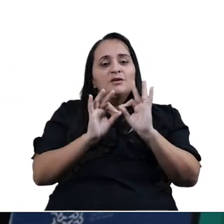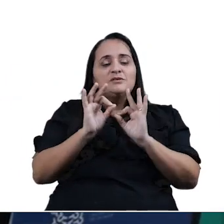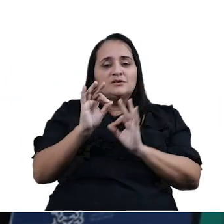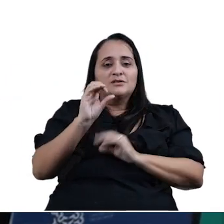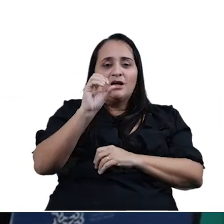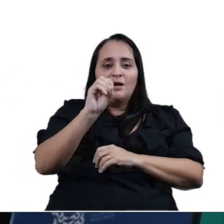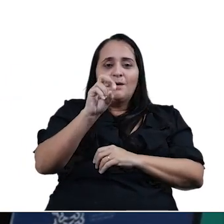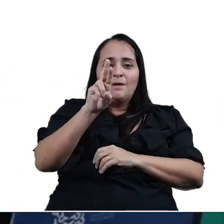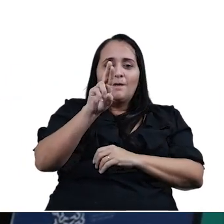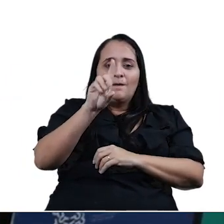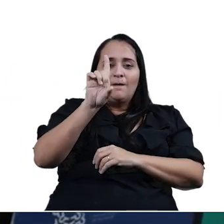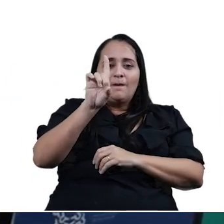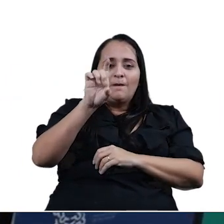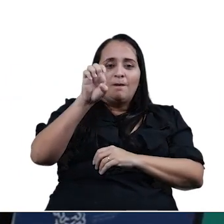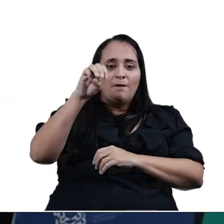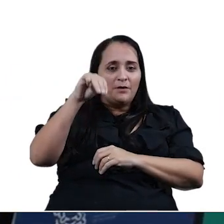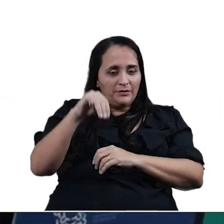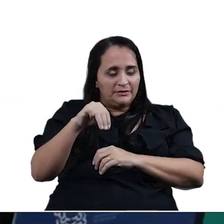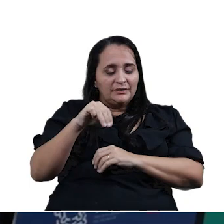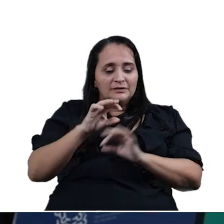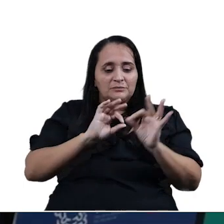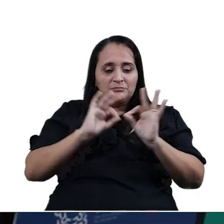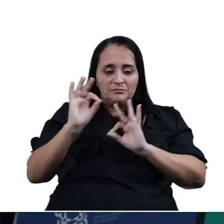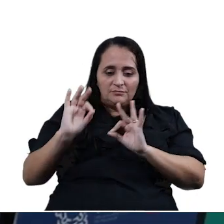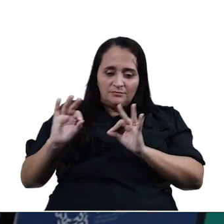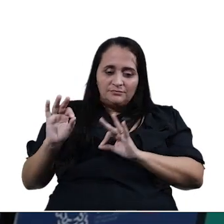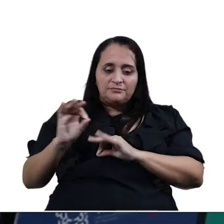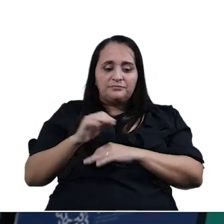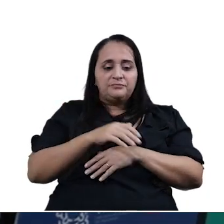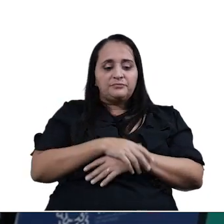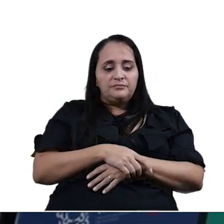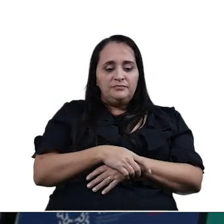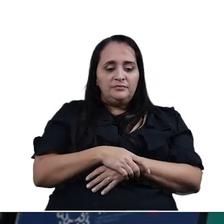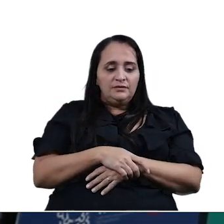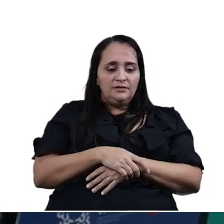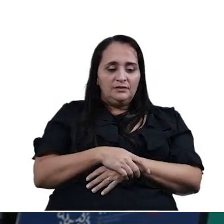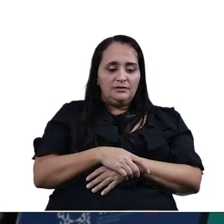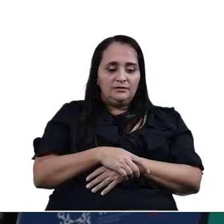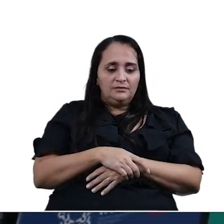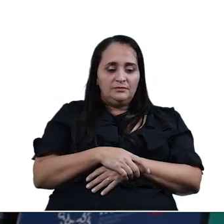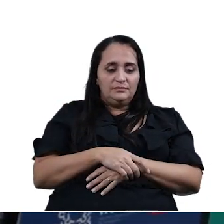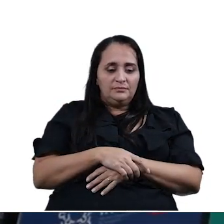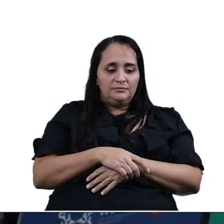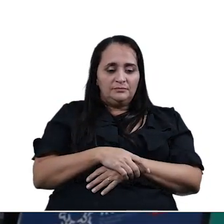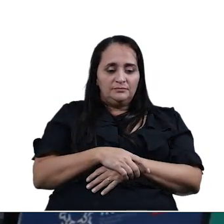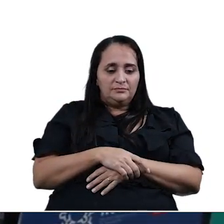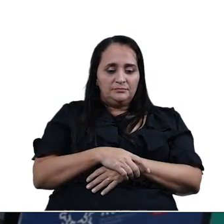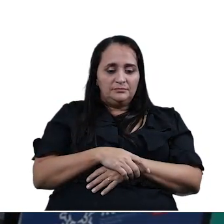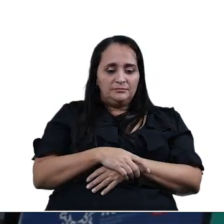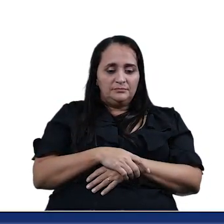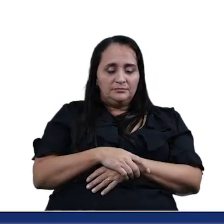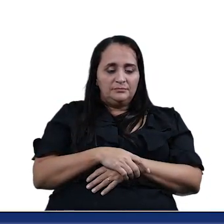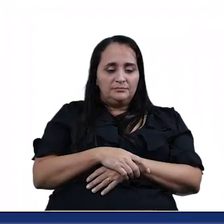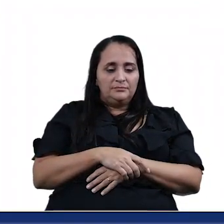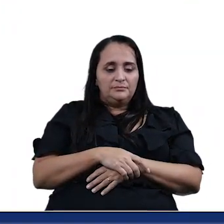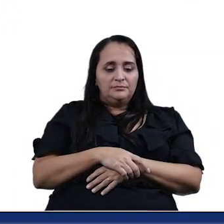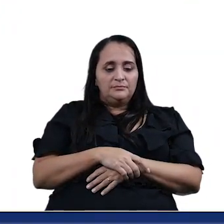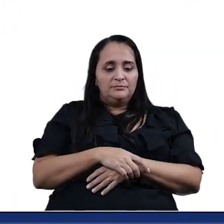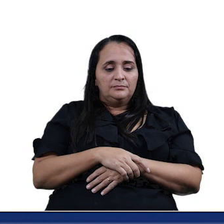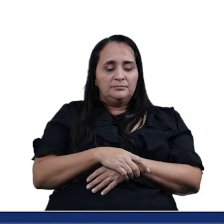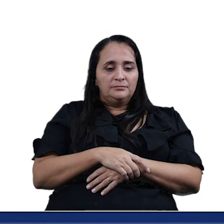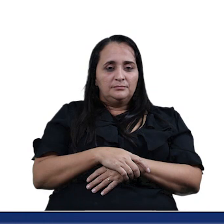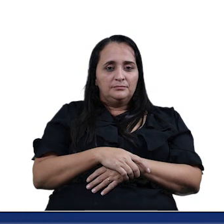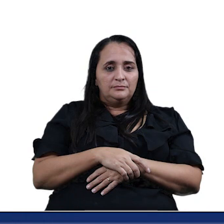ordem numérica e depois, quando a gente decompõe, fica na ordem das dezenas, centenas e unidades. Agora vamos lá, o